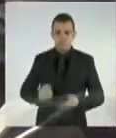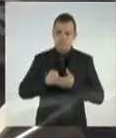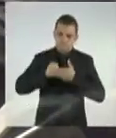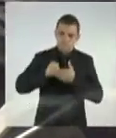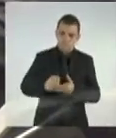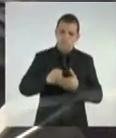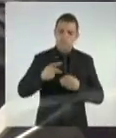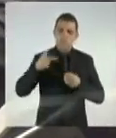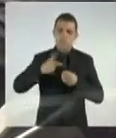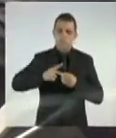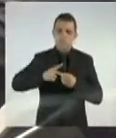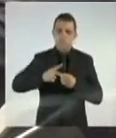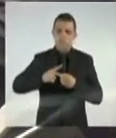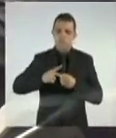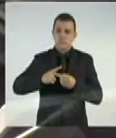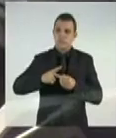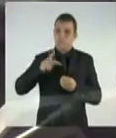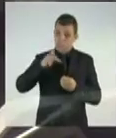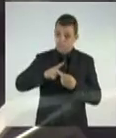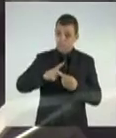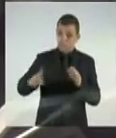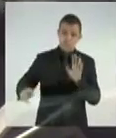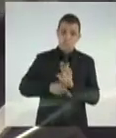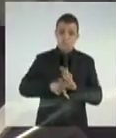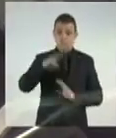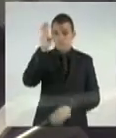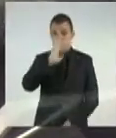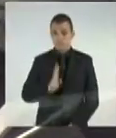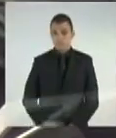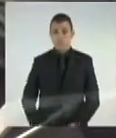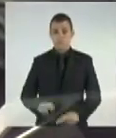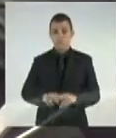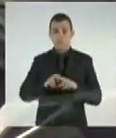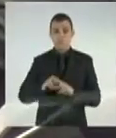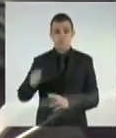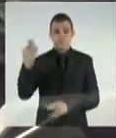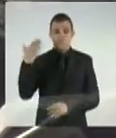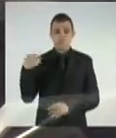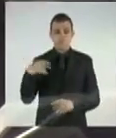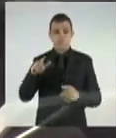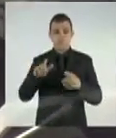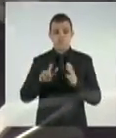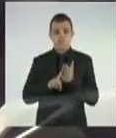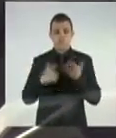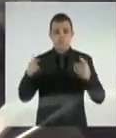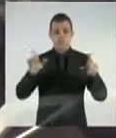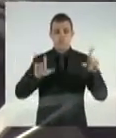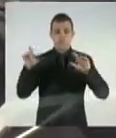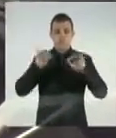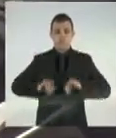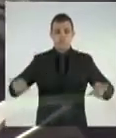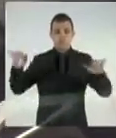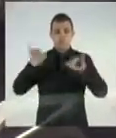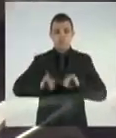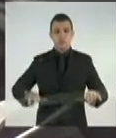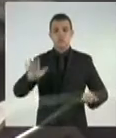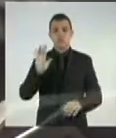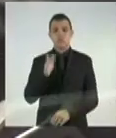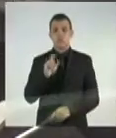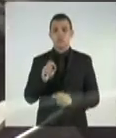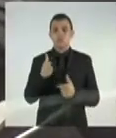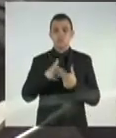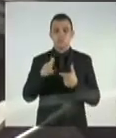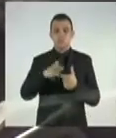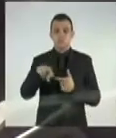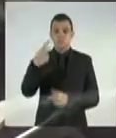patrimônio nacional, porque já foi dito pela mídia que o problema da Petrobras não aconteceu